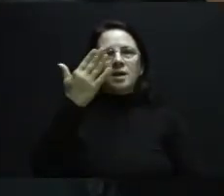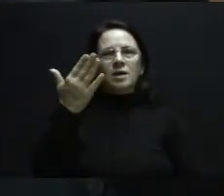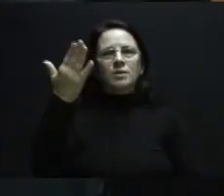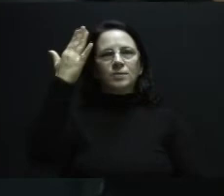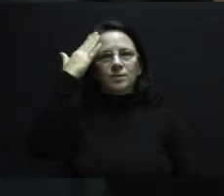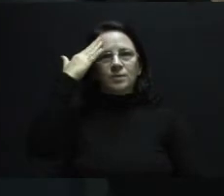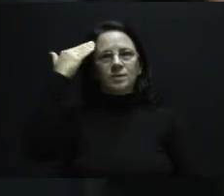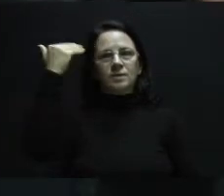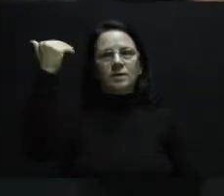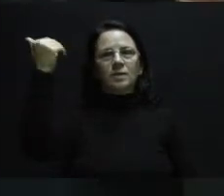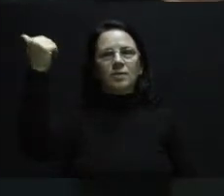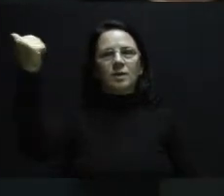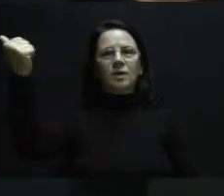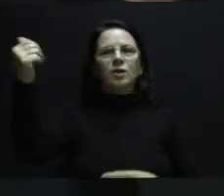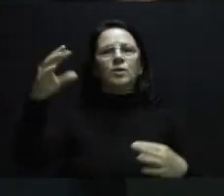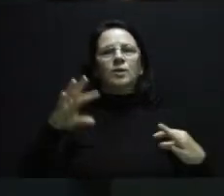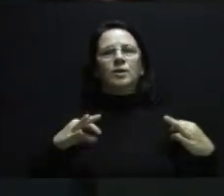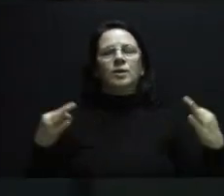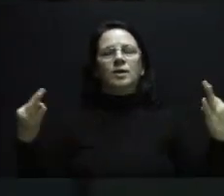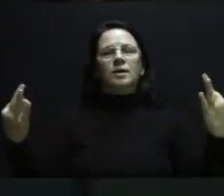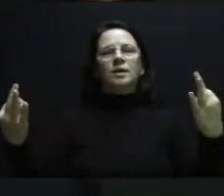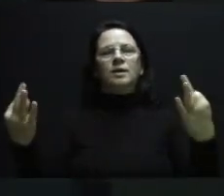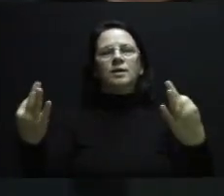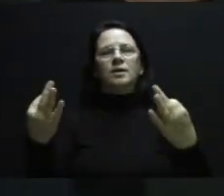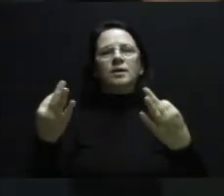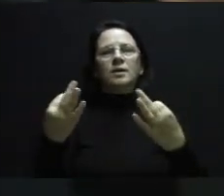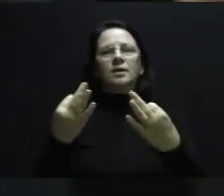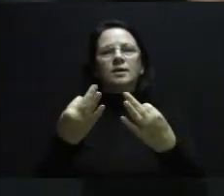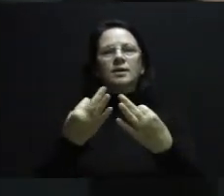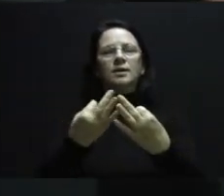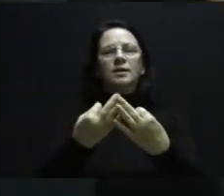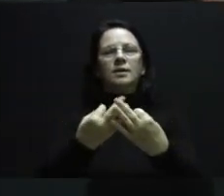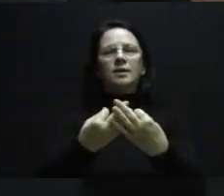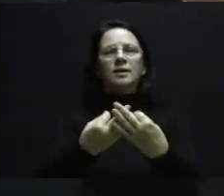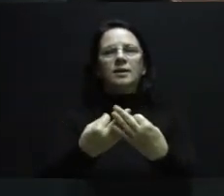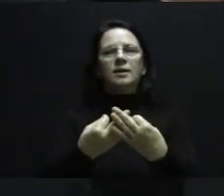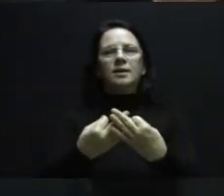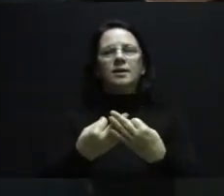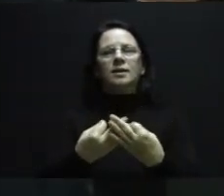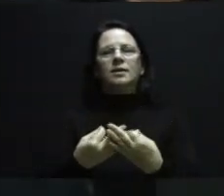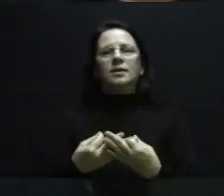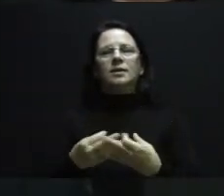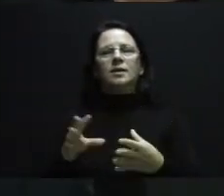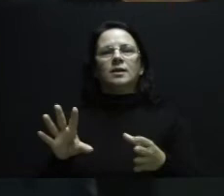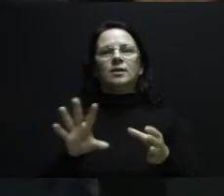sabedoria, a família em harmonia.